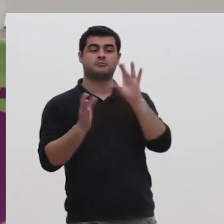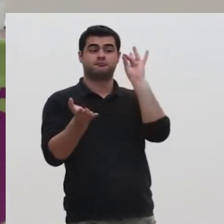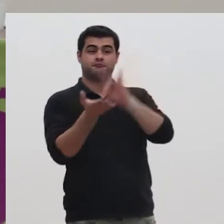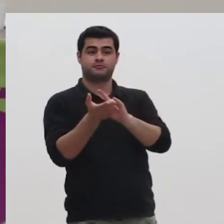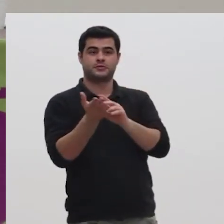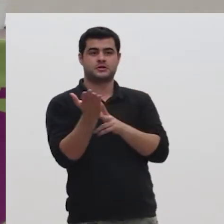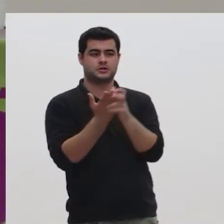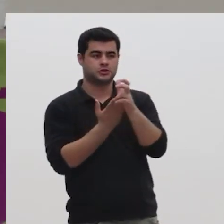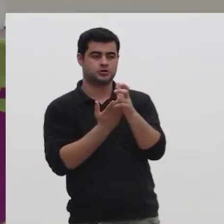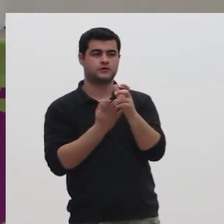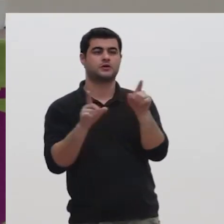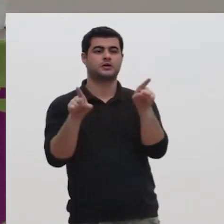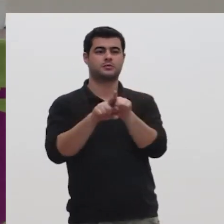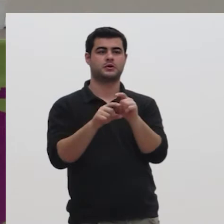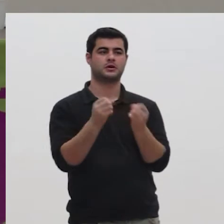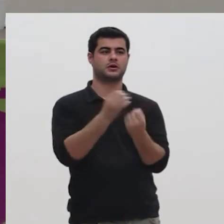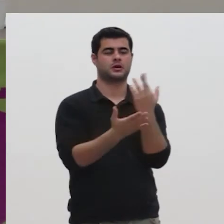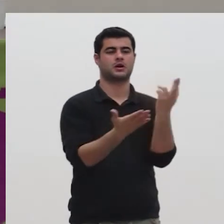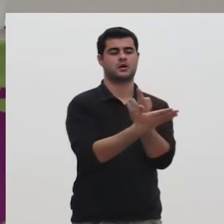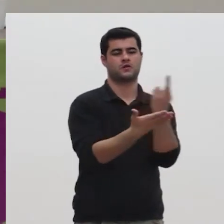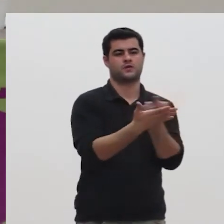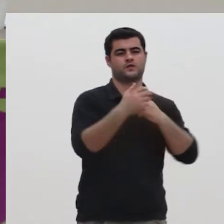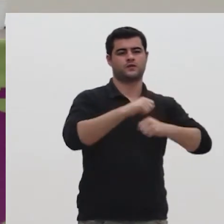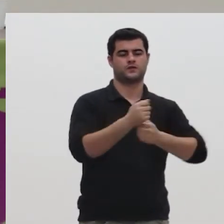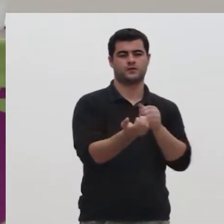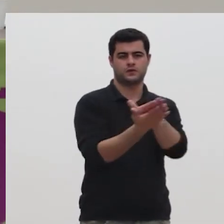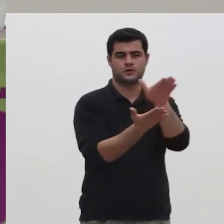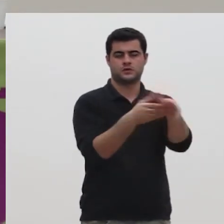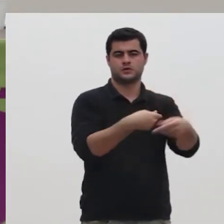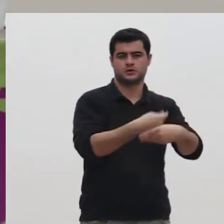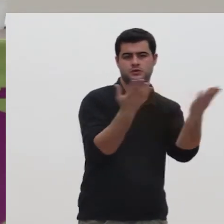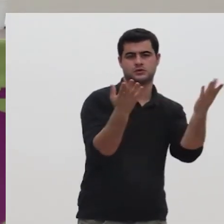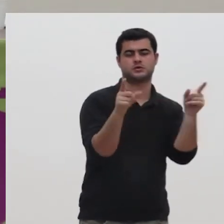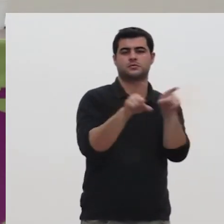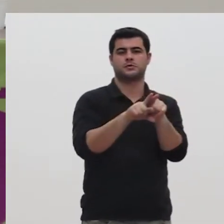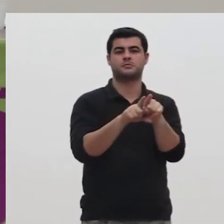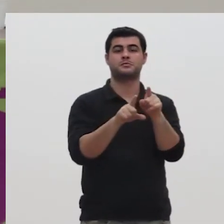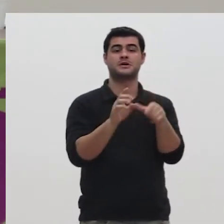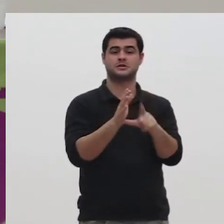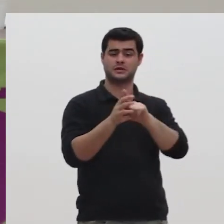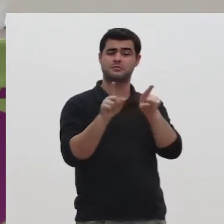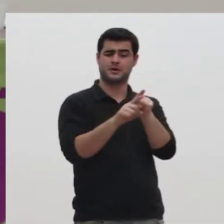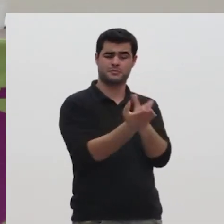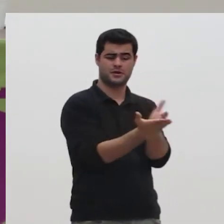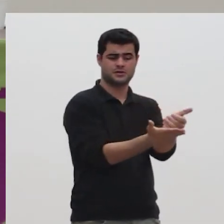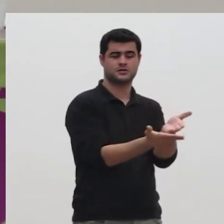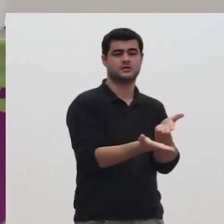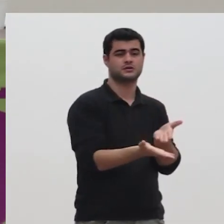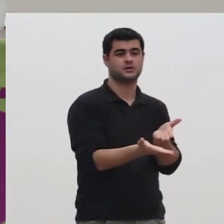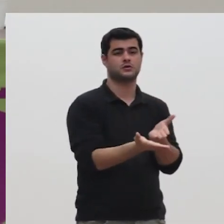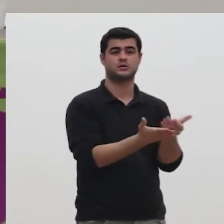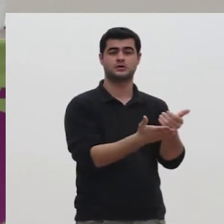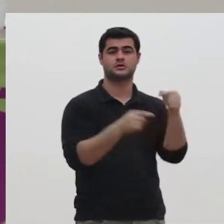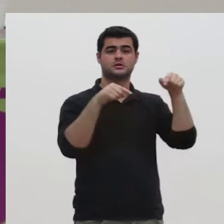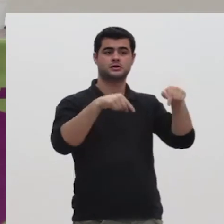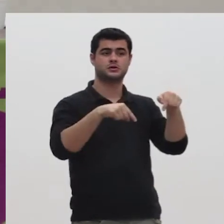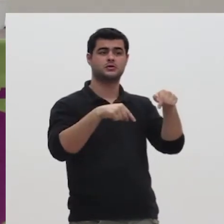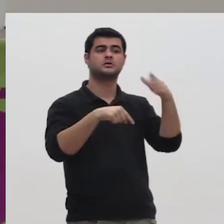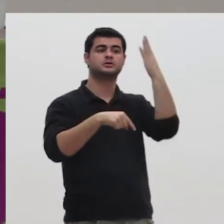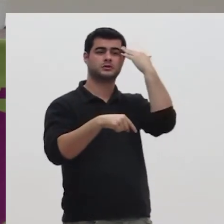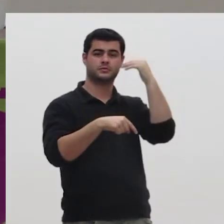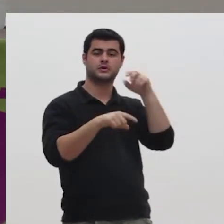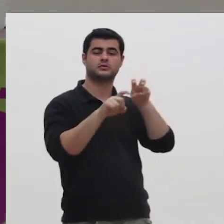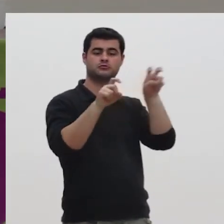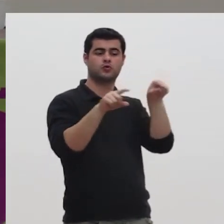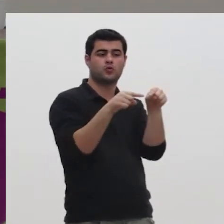científica, a criação de revistas naquelas áreas em que isso é necessário, mas também para a extensão, porque os saberes também se produzem na extensão e